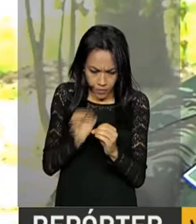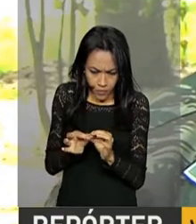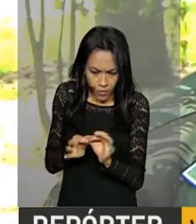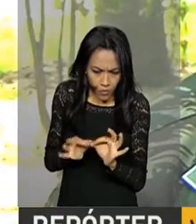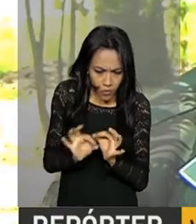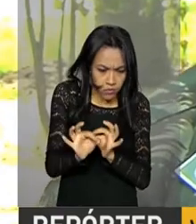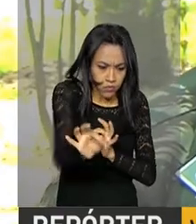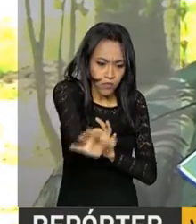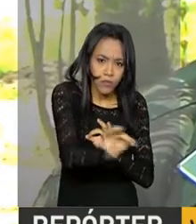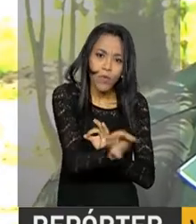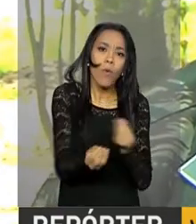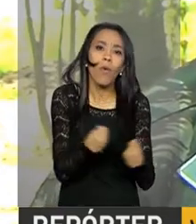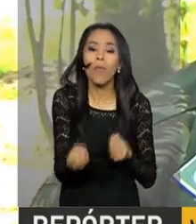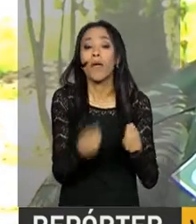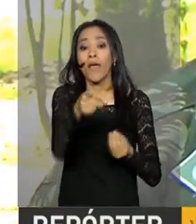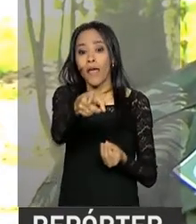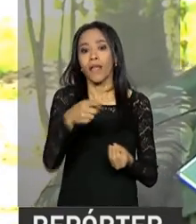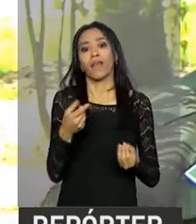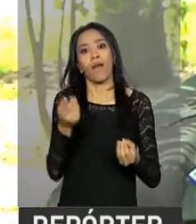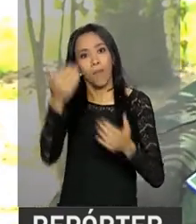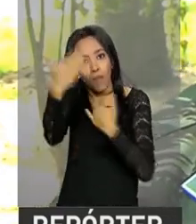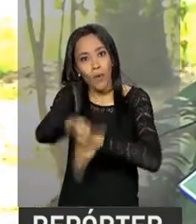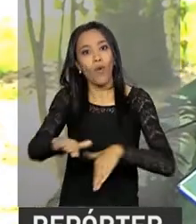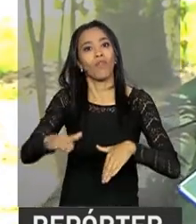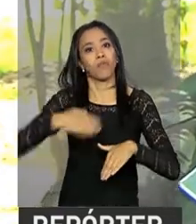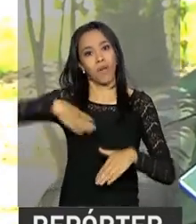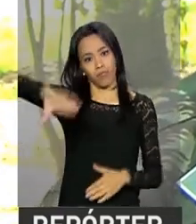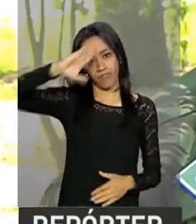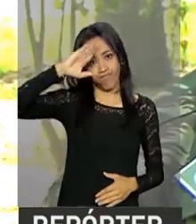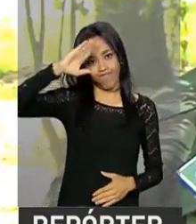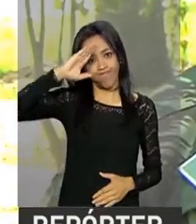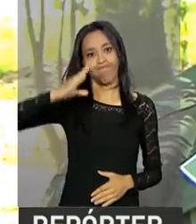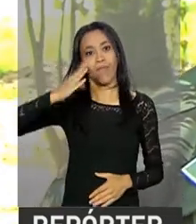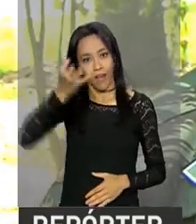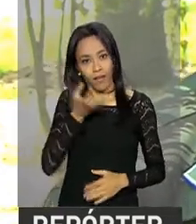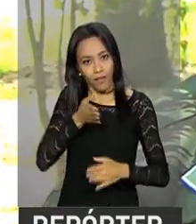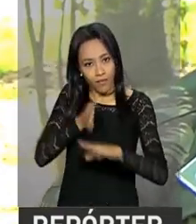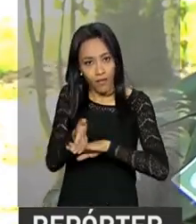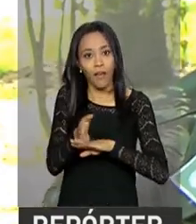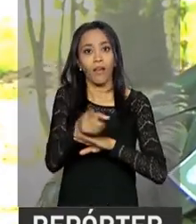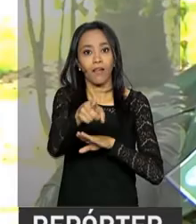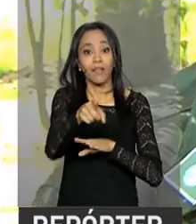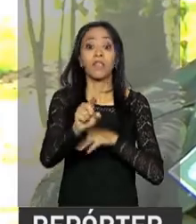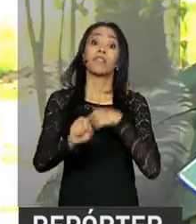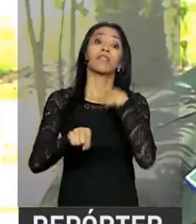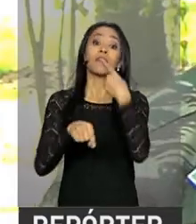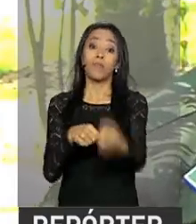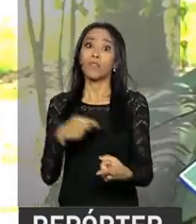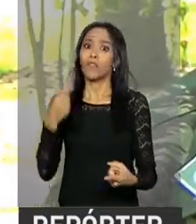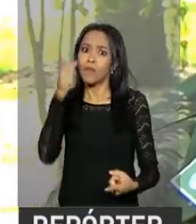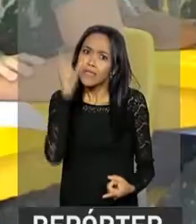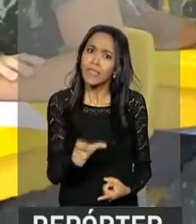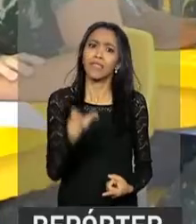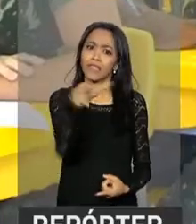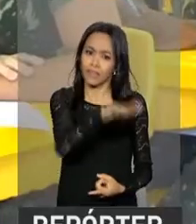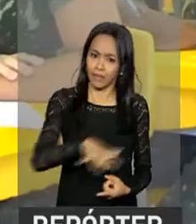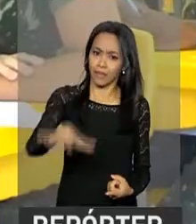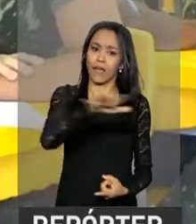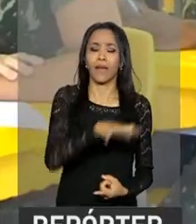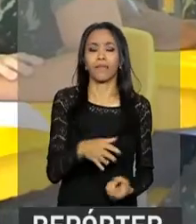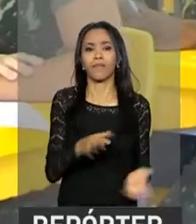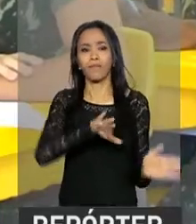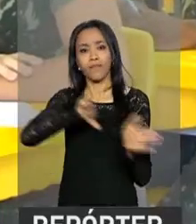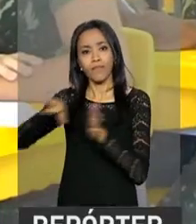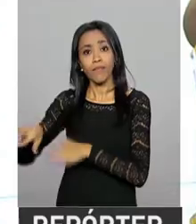ir à carreira militar, que é a prova, através da prova para sargento, ingressar nessa carreira mesmo de topografia, que eu achei bastante interessante. E para quem